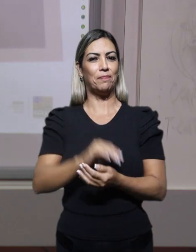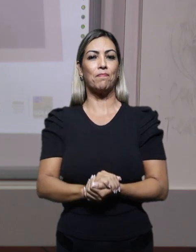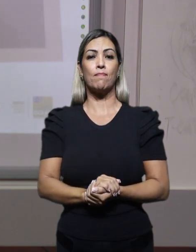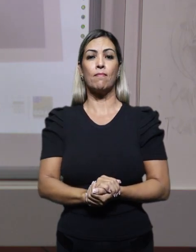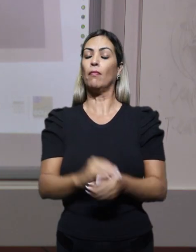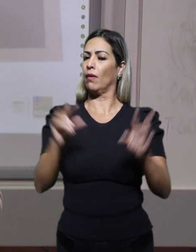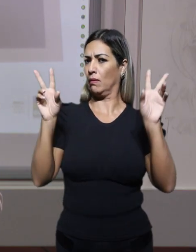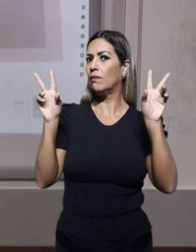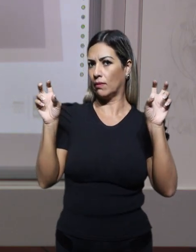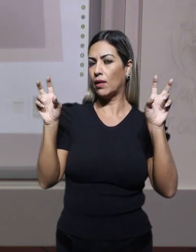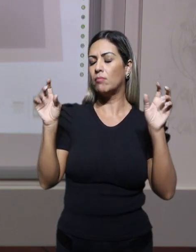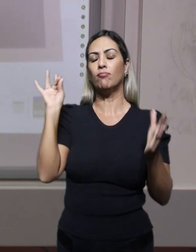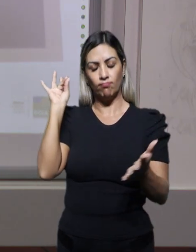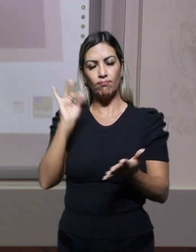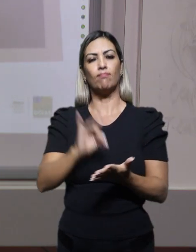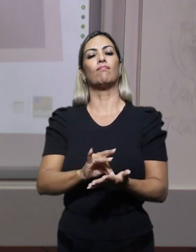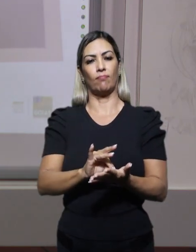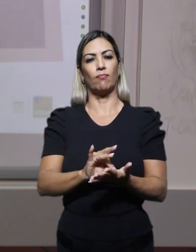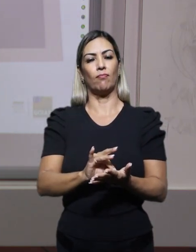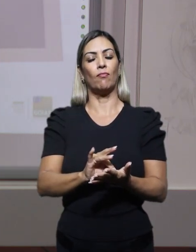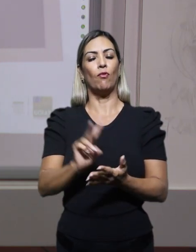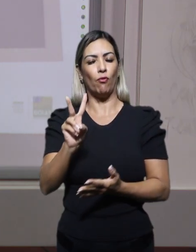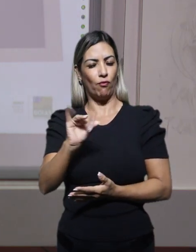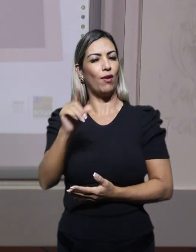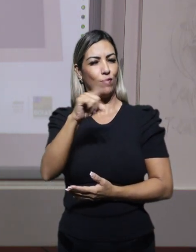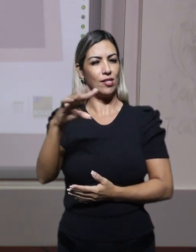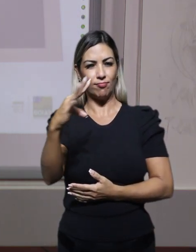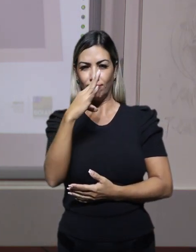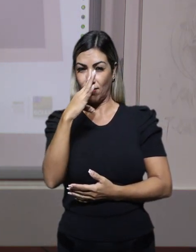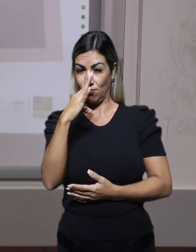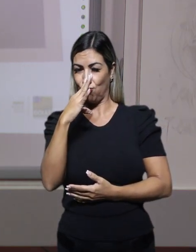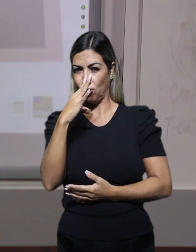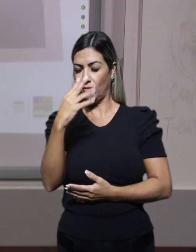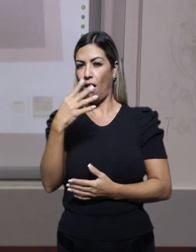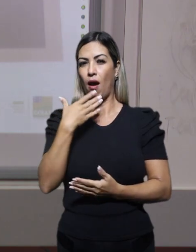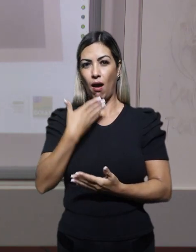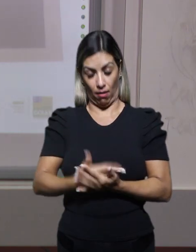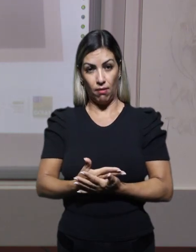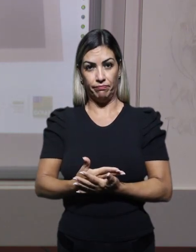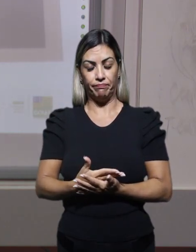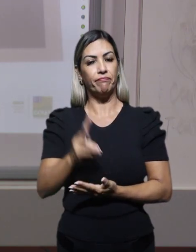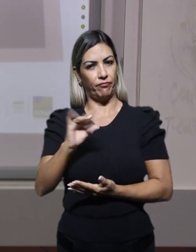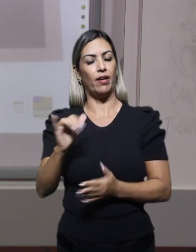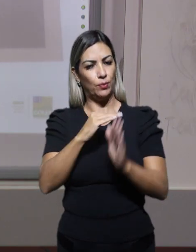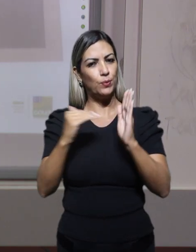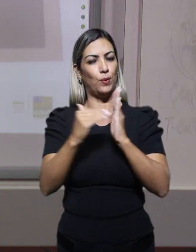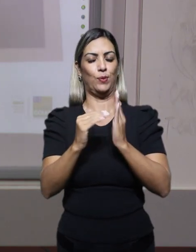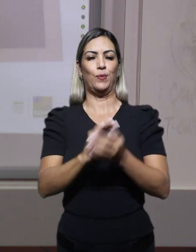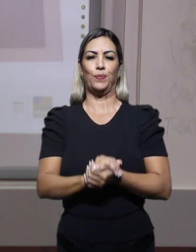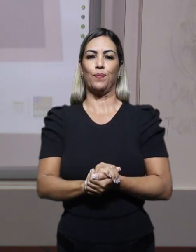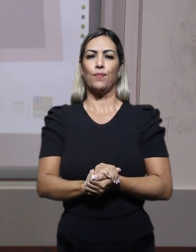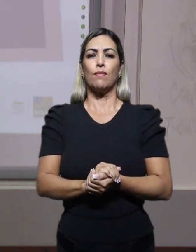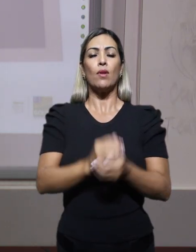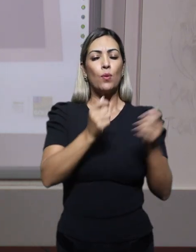tema que com certeza vai prender a atenção de todos e todas, que geralmente no nosso dia a